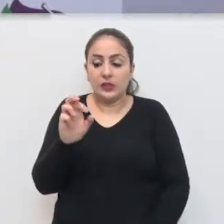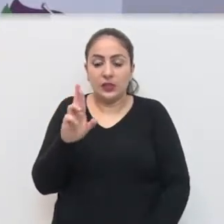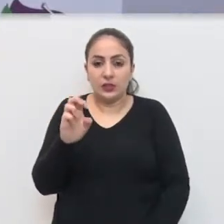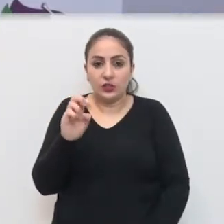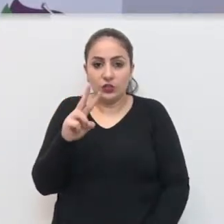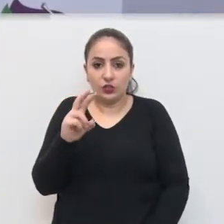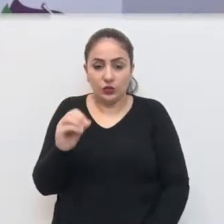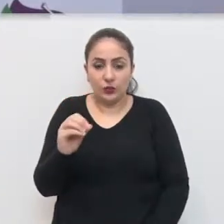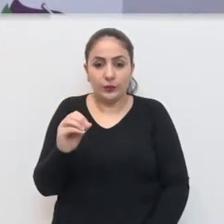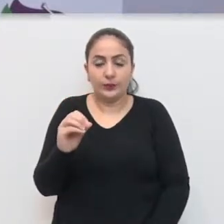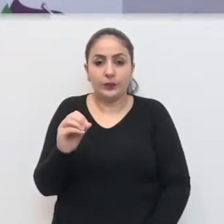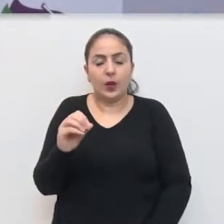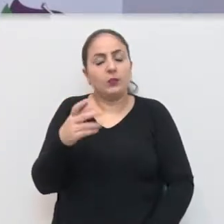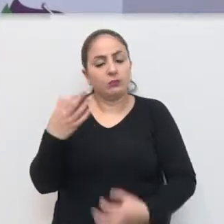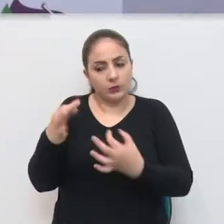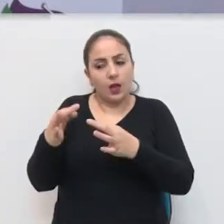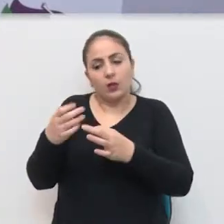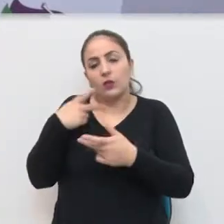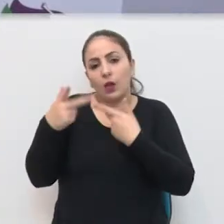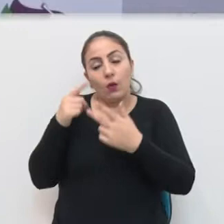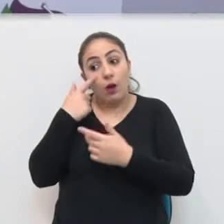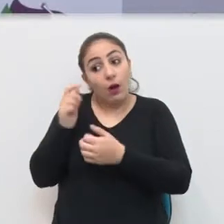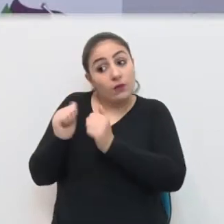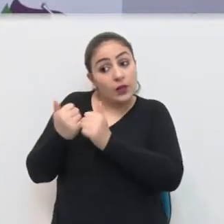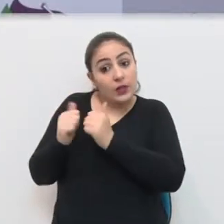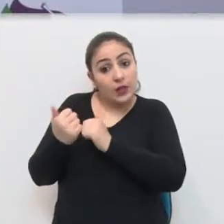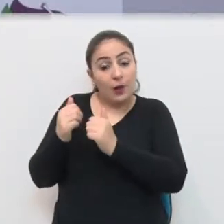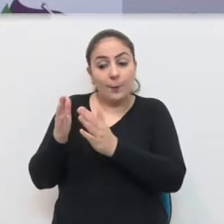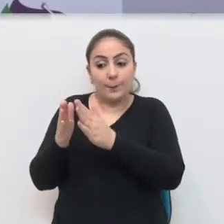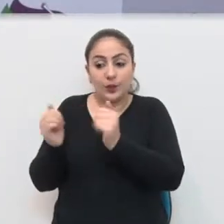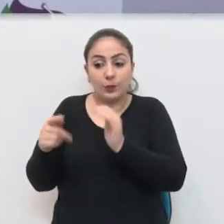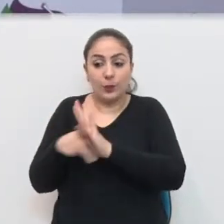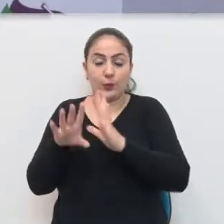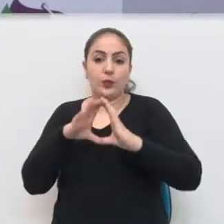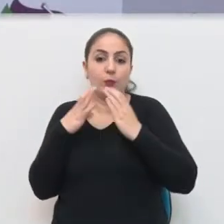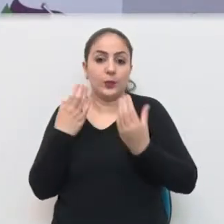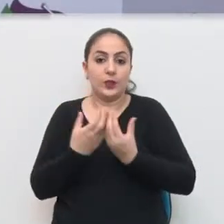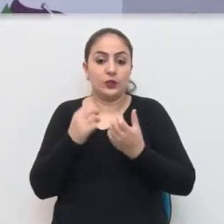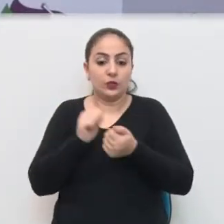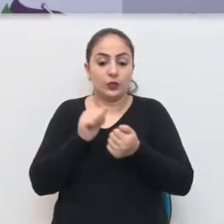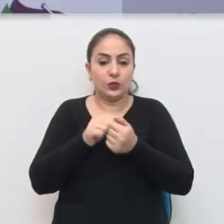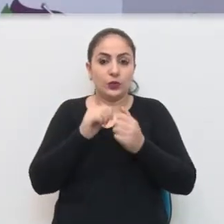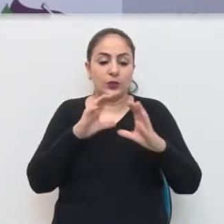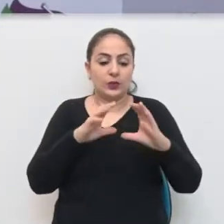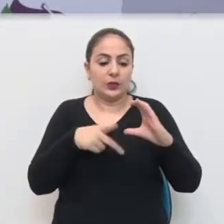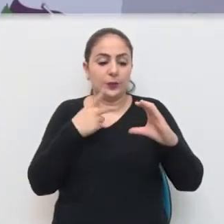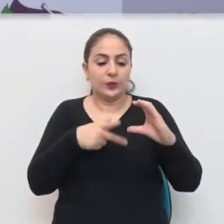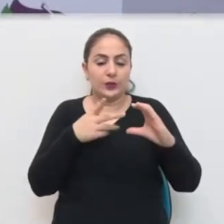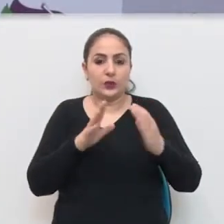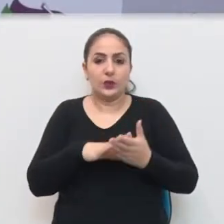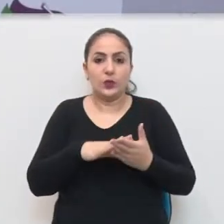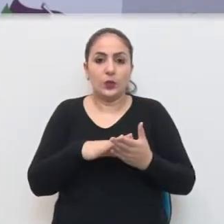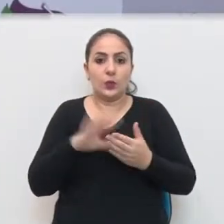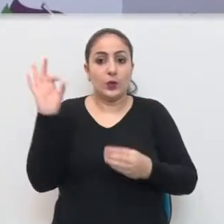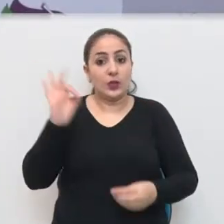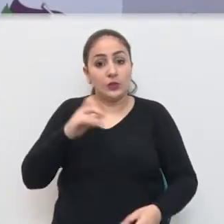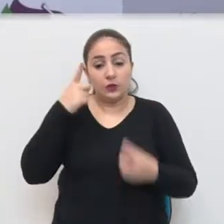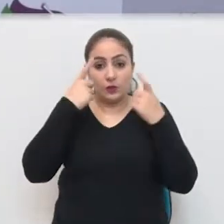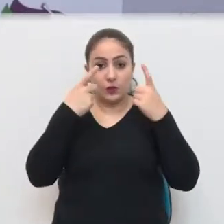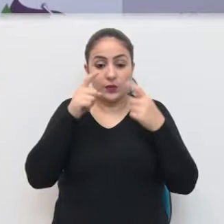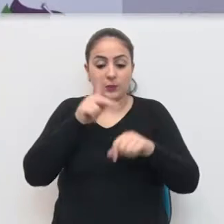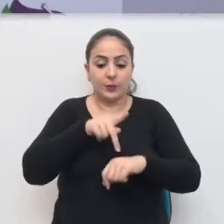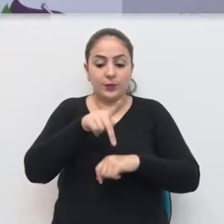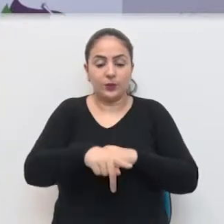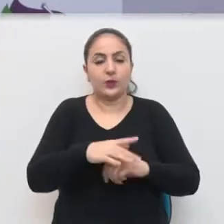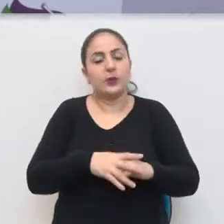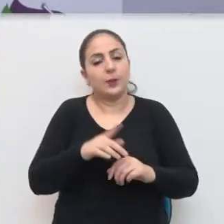foi muito certo, ou seja, em avaliar o pedido que vem da comunidade, através da Câmara de Vereadores, com os índices de violência de